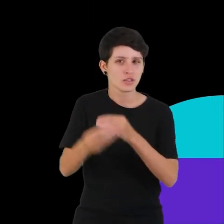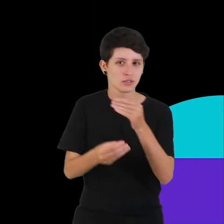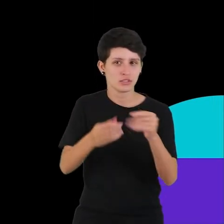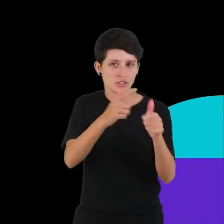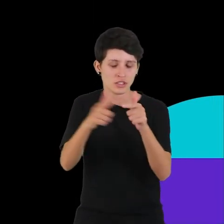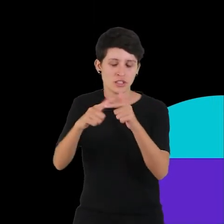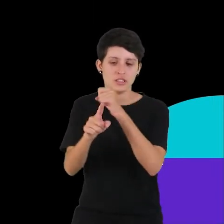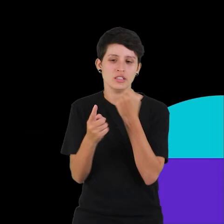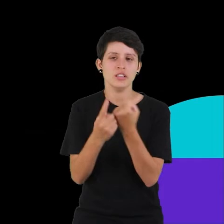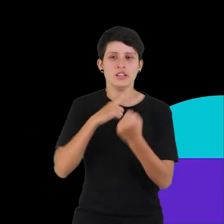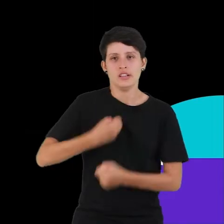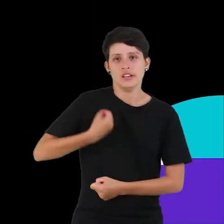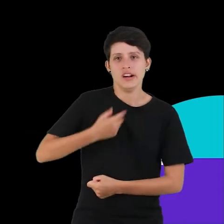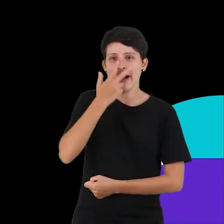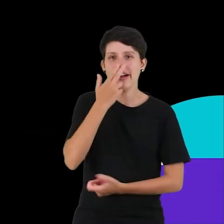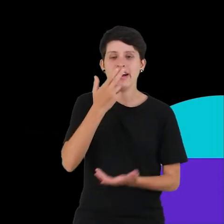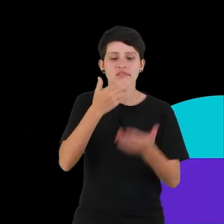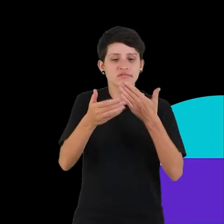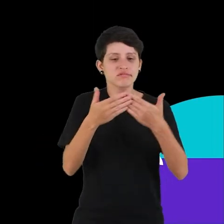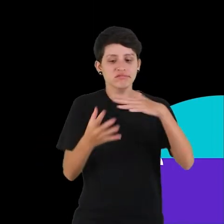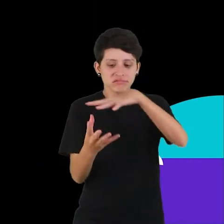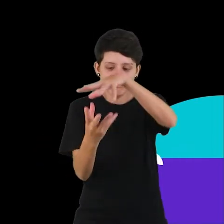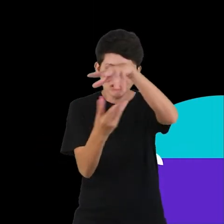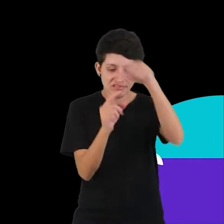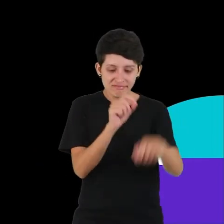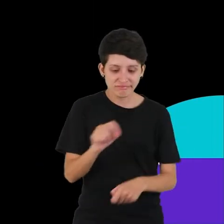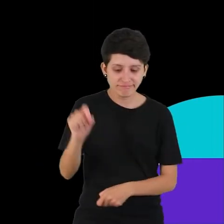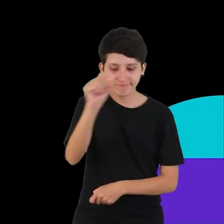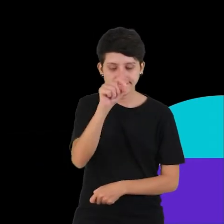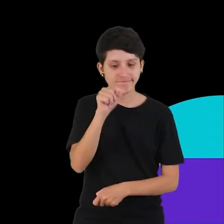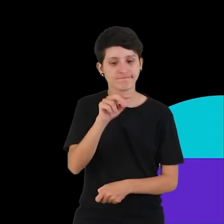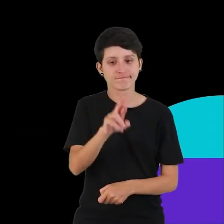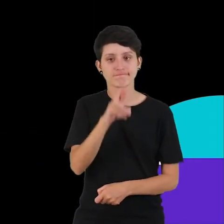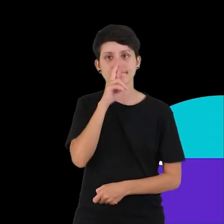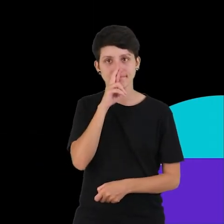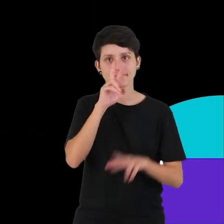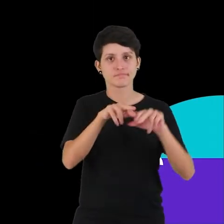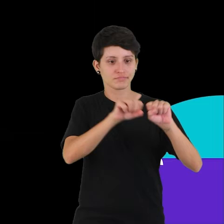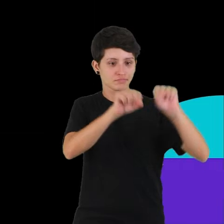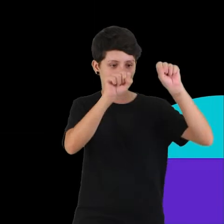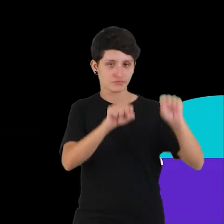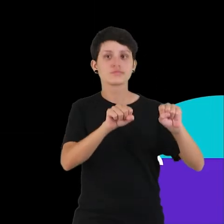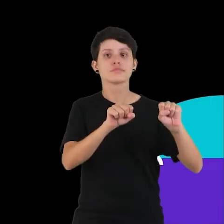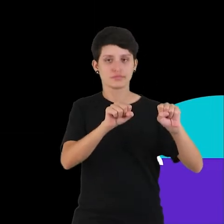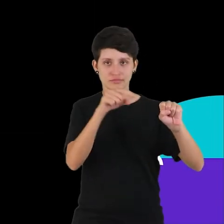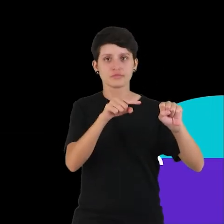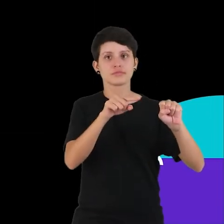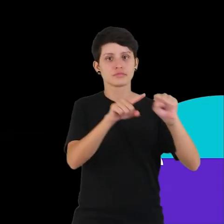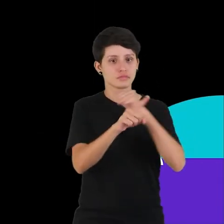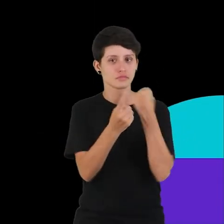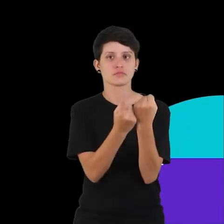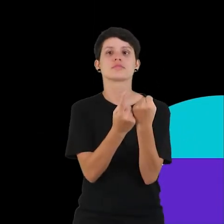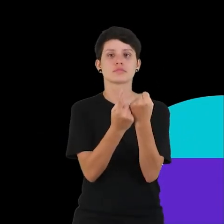que isso quer dizer? Os problemas sociais que a gente vive no qualquer lugar do mundo são resultados de sistemas. Então, a